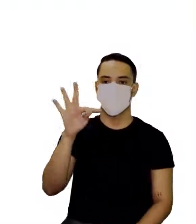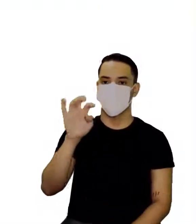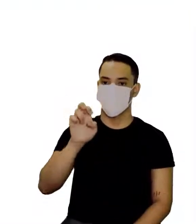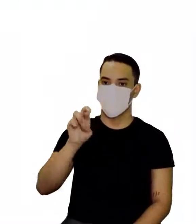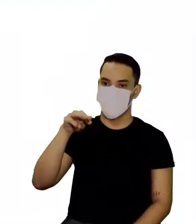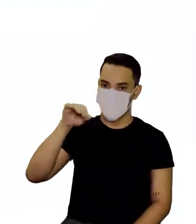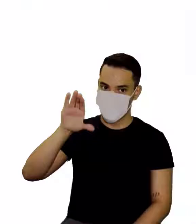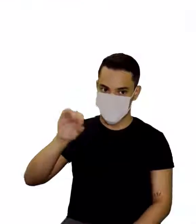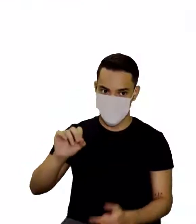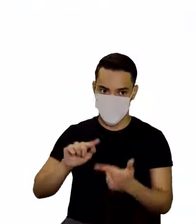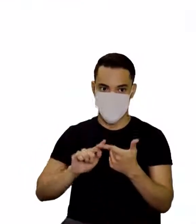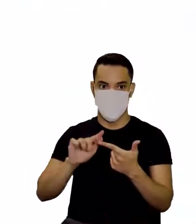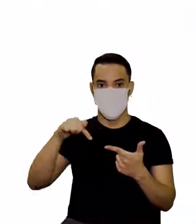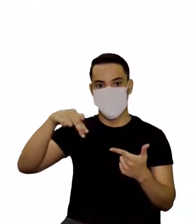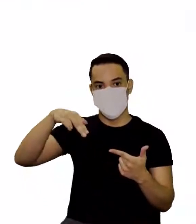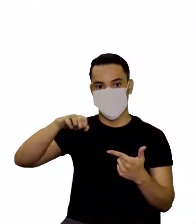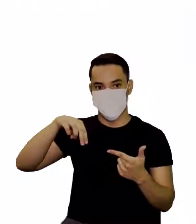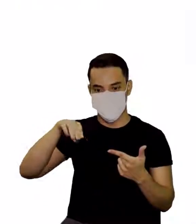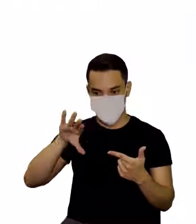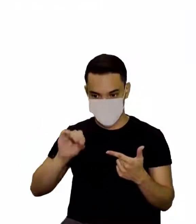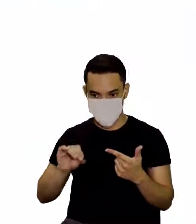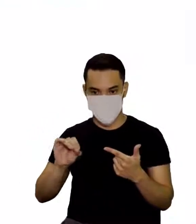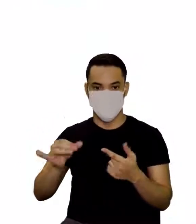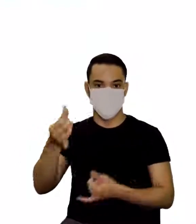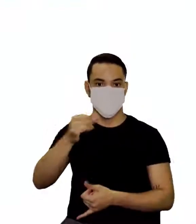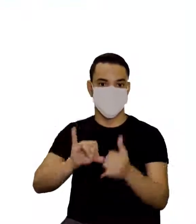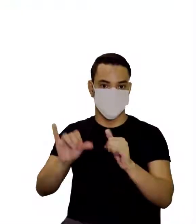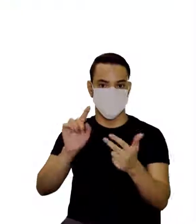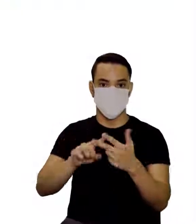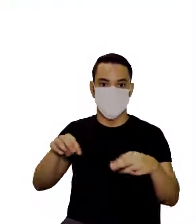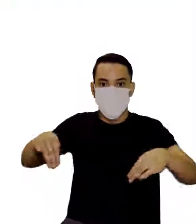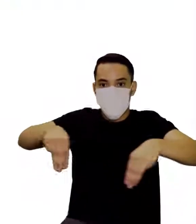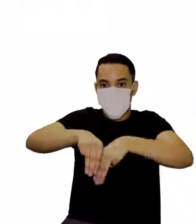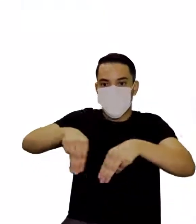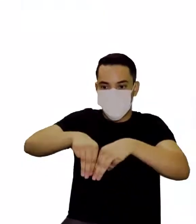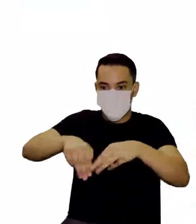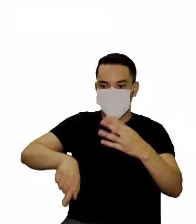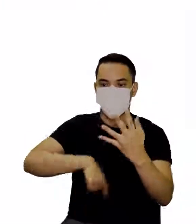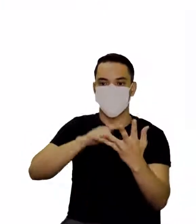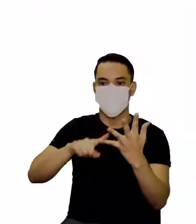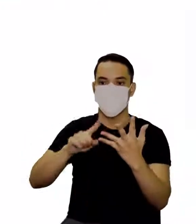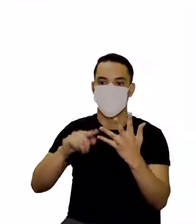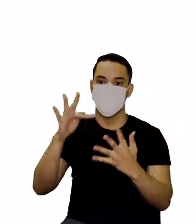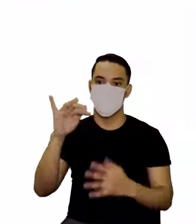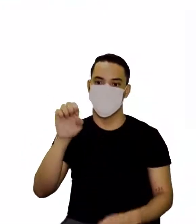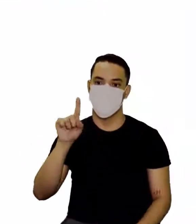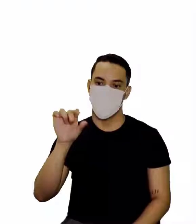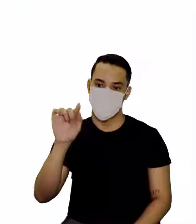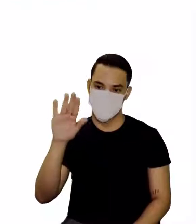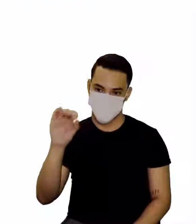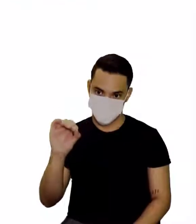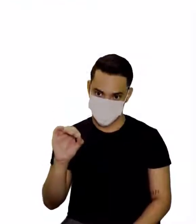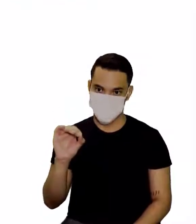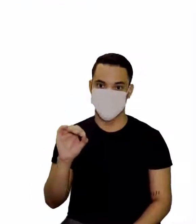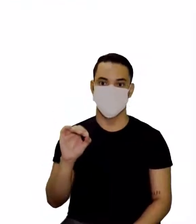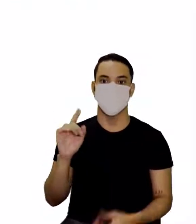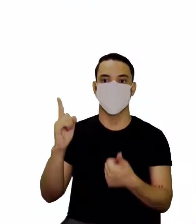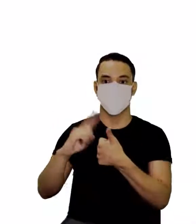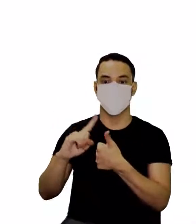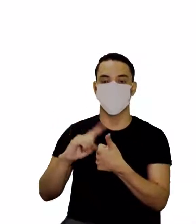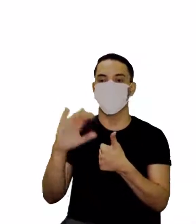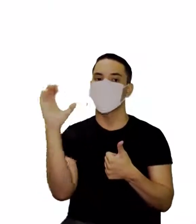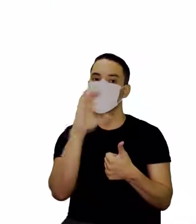térmico, aquecimento, efeito químico, efeito magnético e efeito fisiológico. Né? O magnético gera um campo